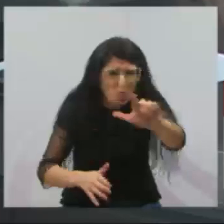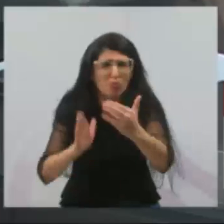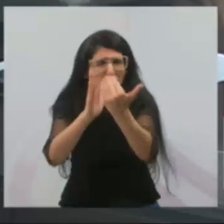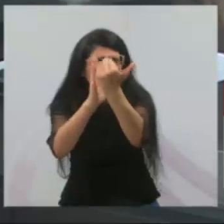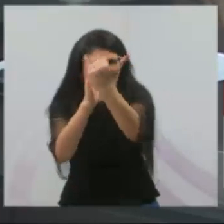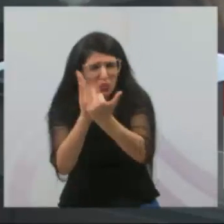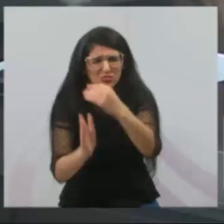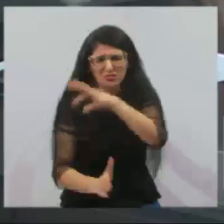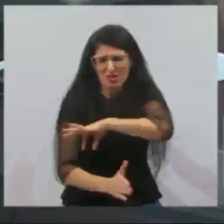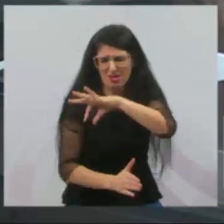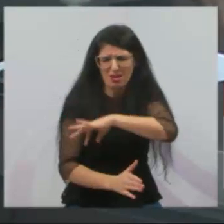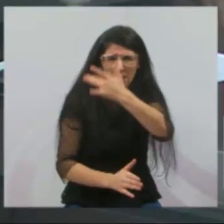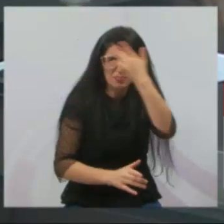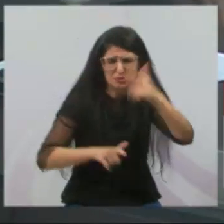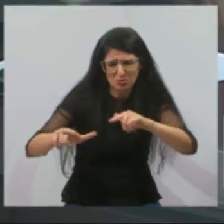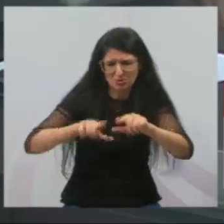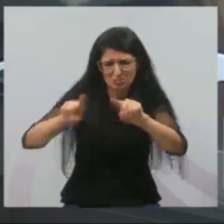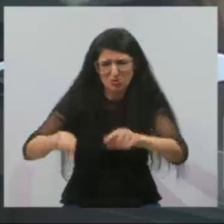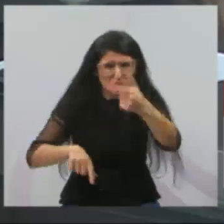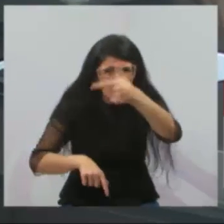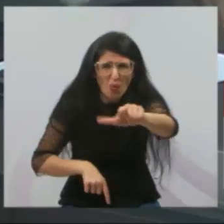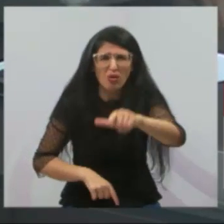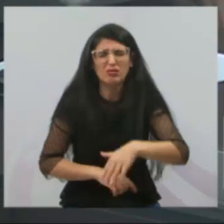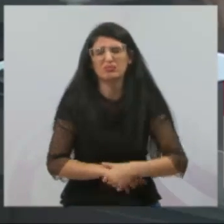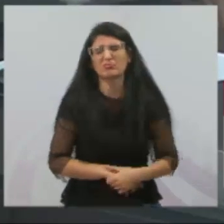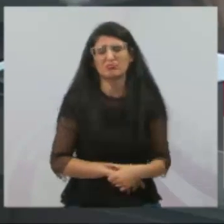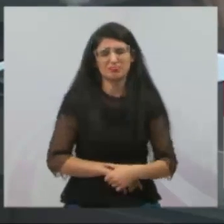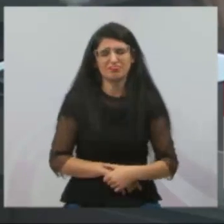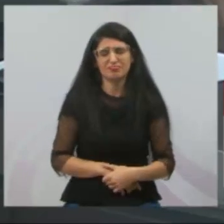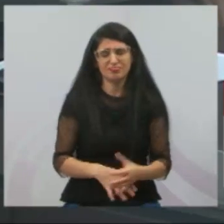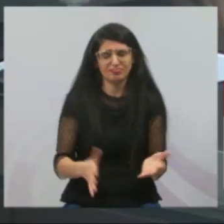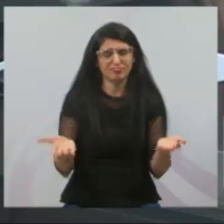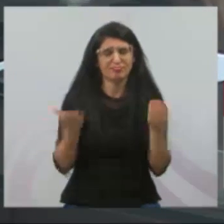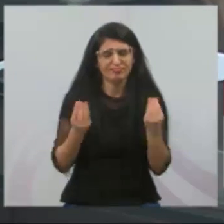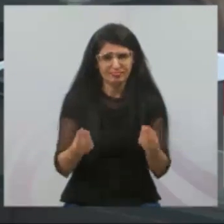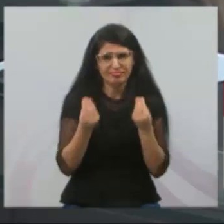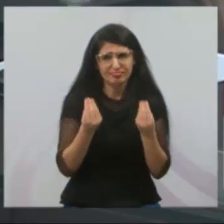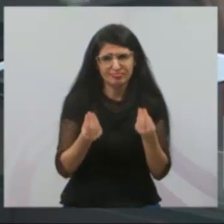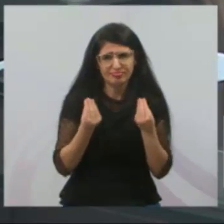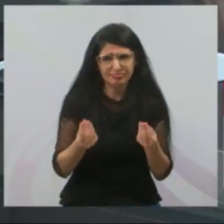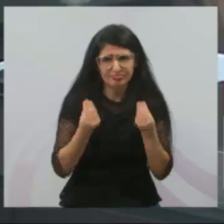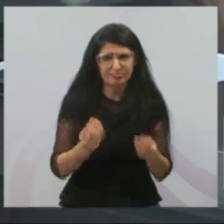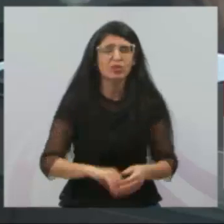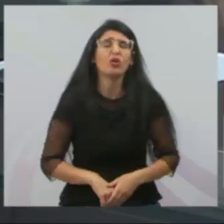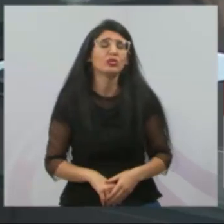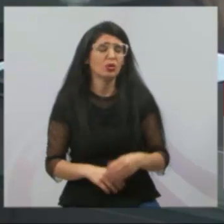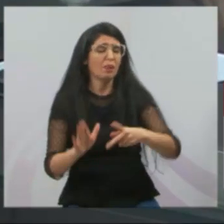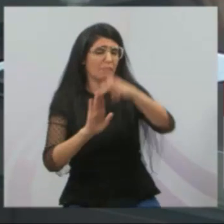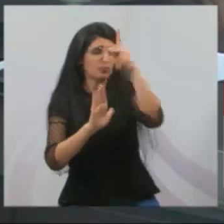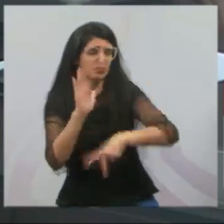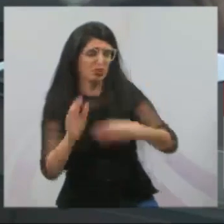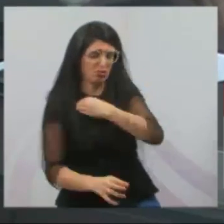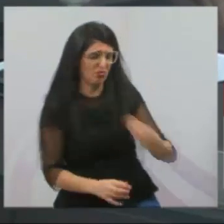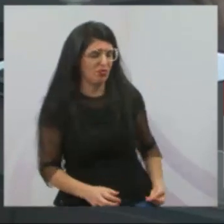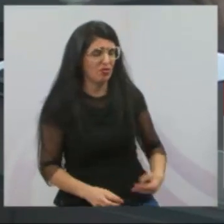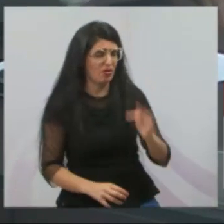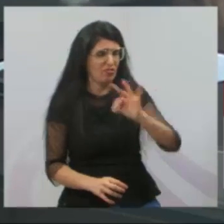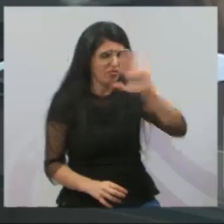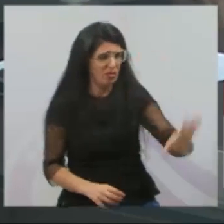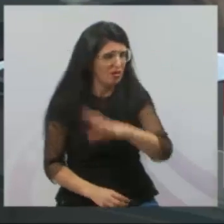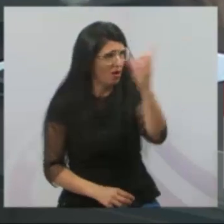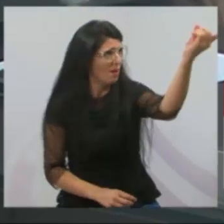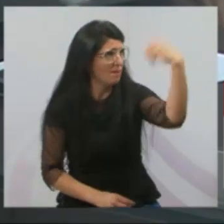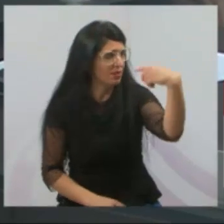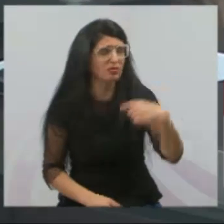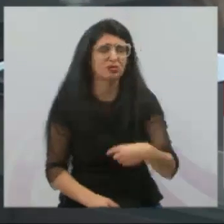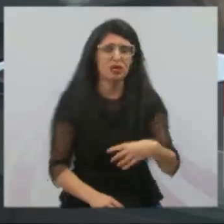Hoje, veio, sim, esse projeto dado lá do governo federal, impondo aos